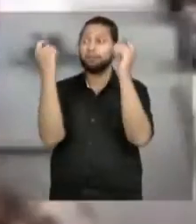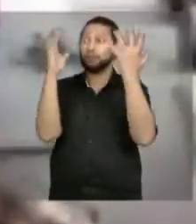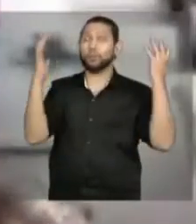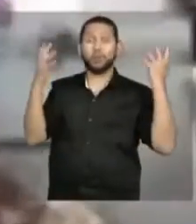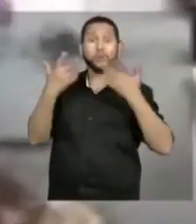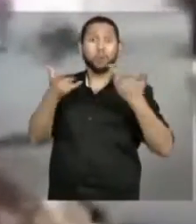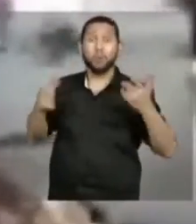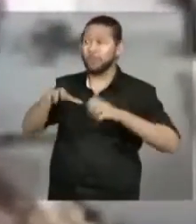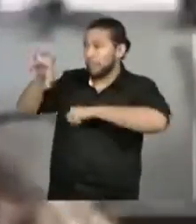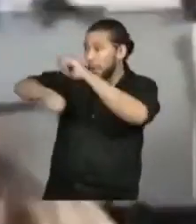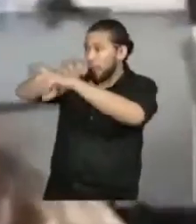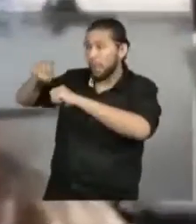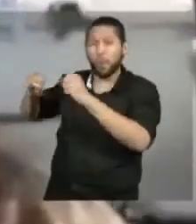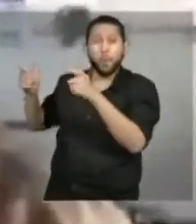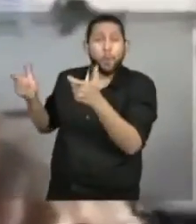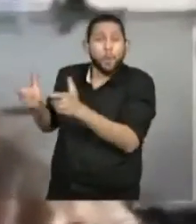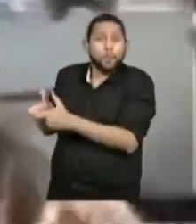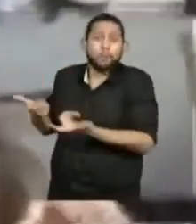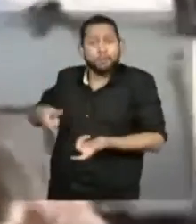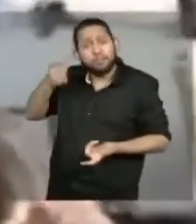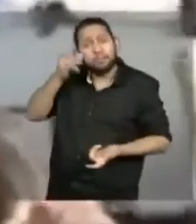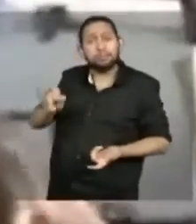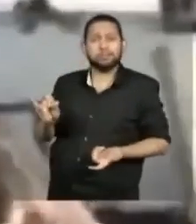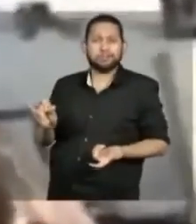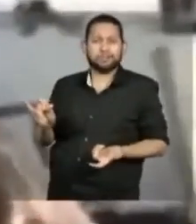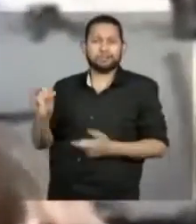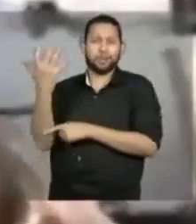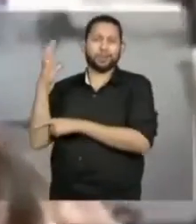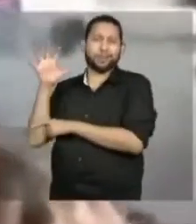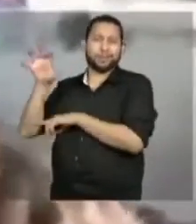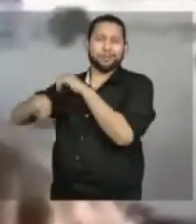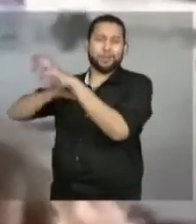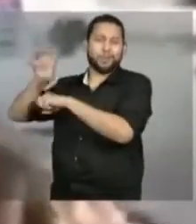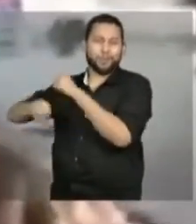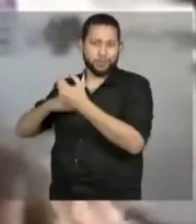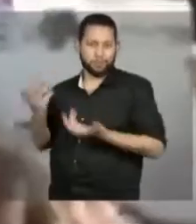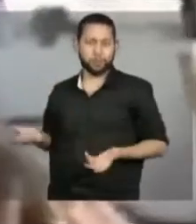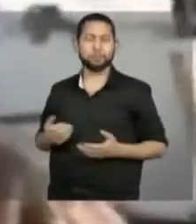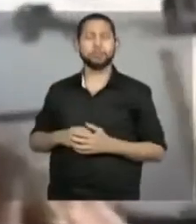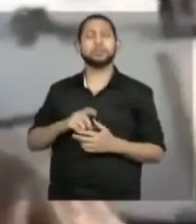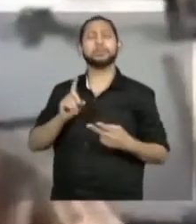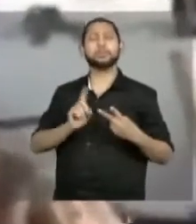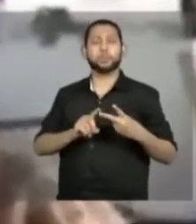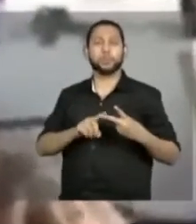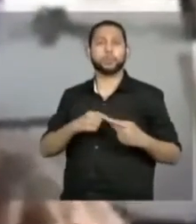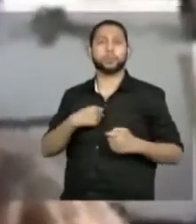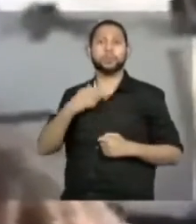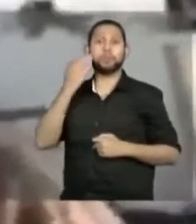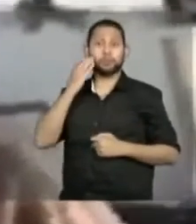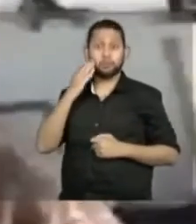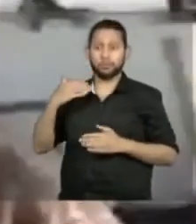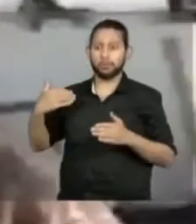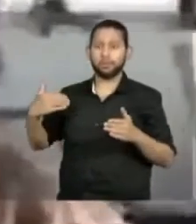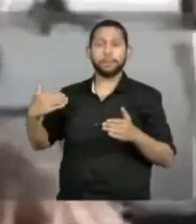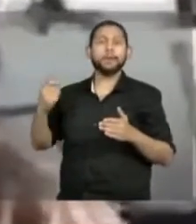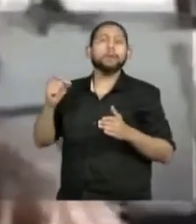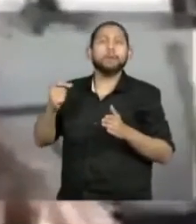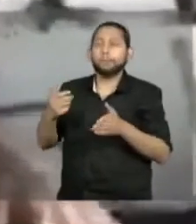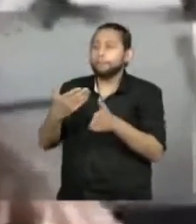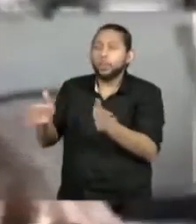naturais, para extrair menos matérias-primas da natureza. Depois eu compreendi também que os processos produtivos e